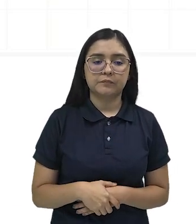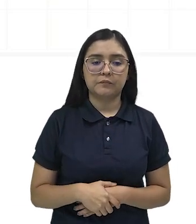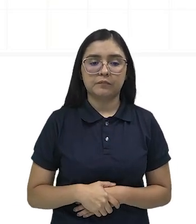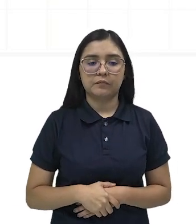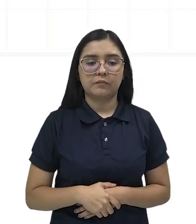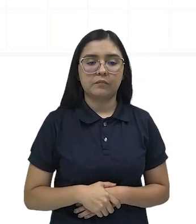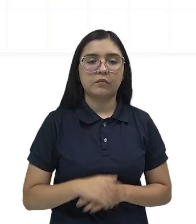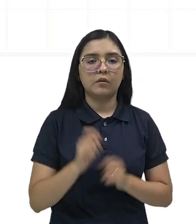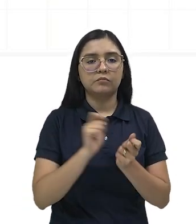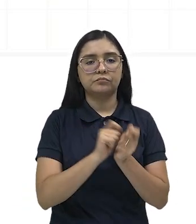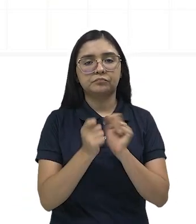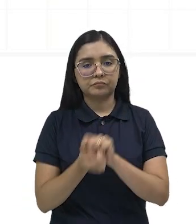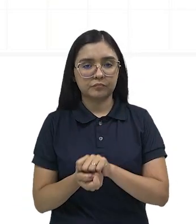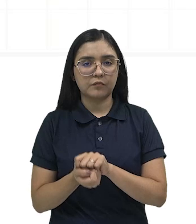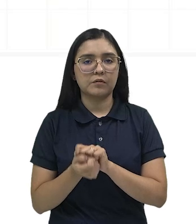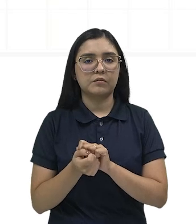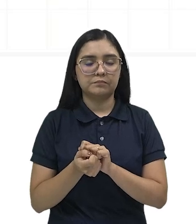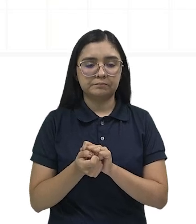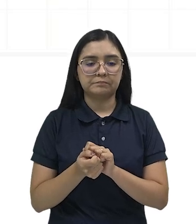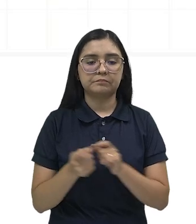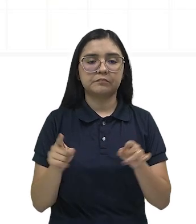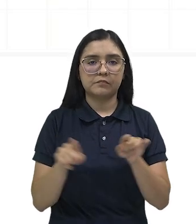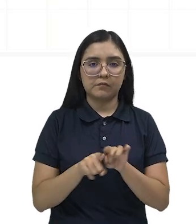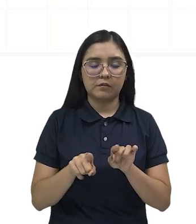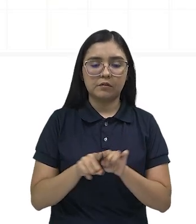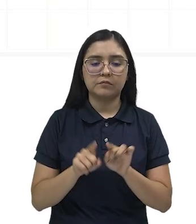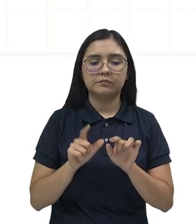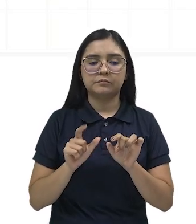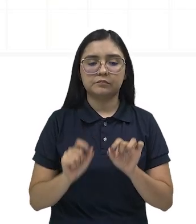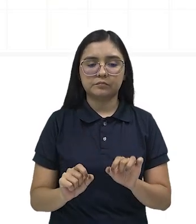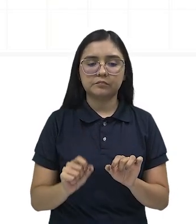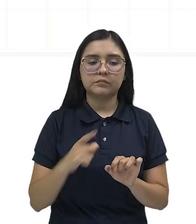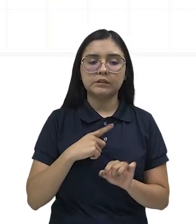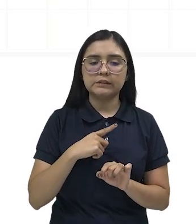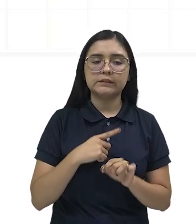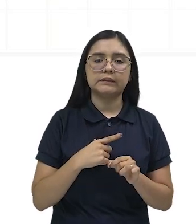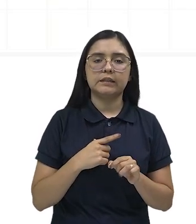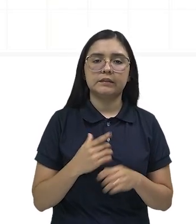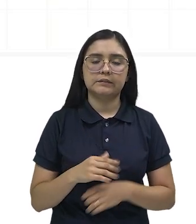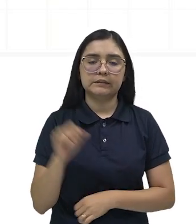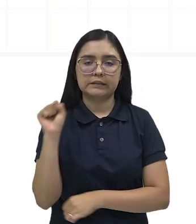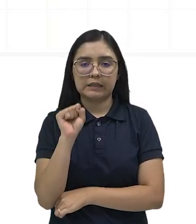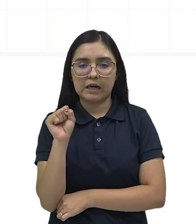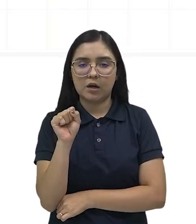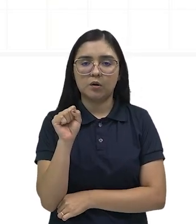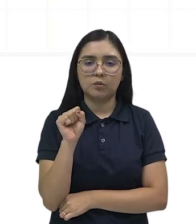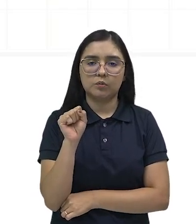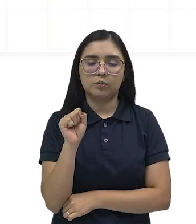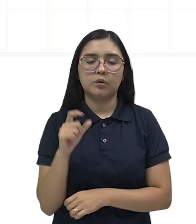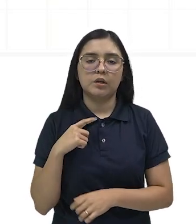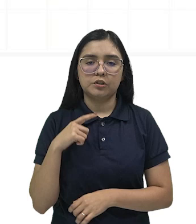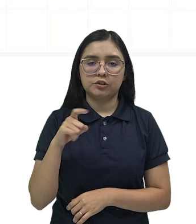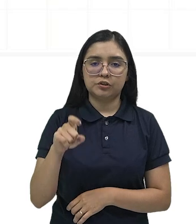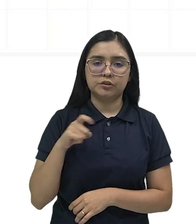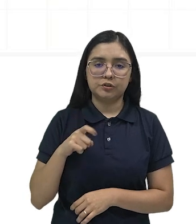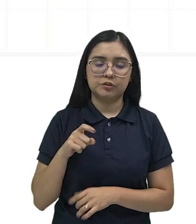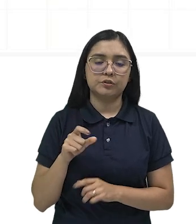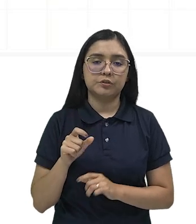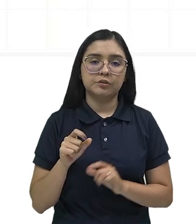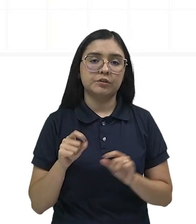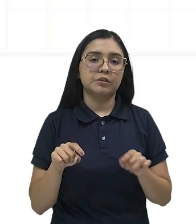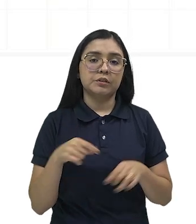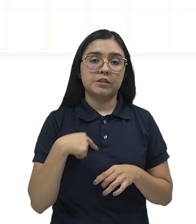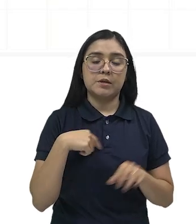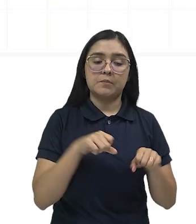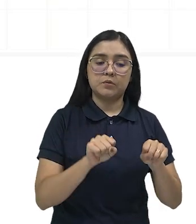Fez a transcodificação, né? Carros chamou X, motocicleta chamou